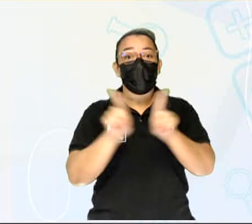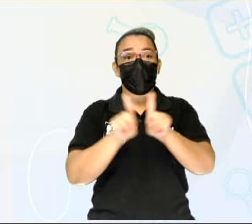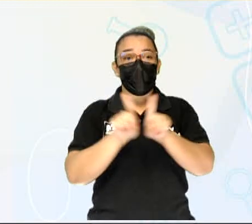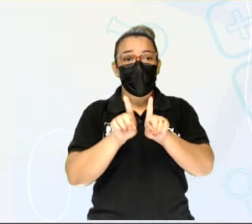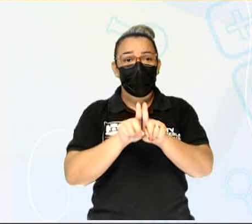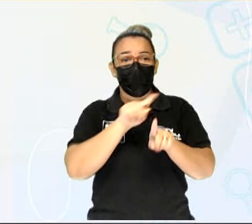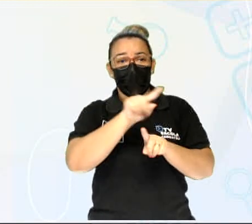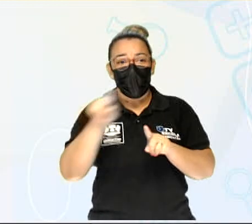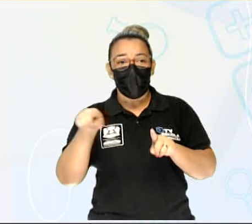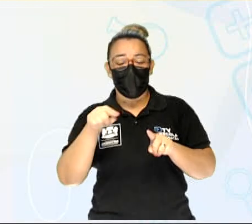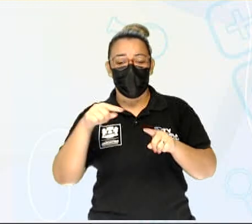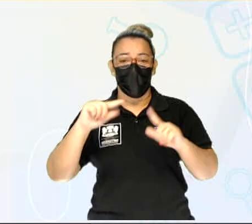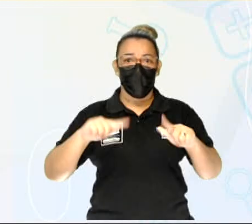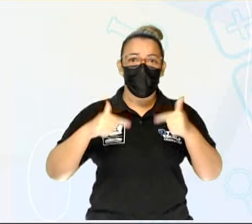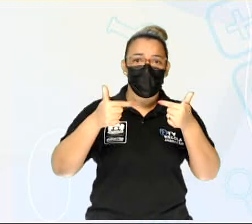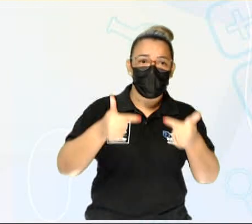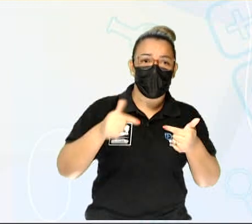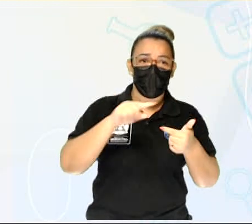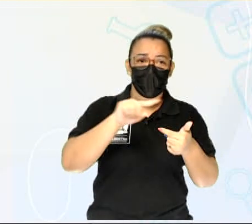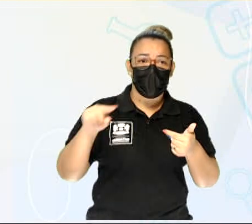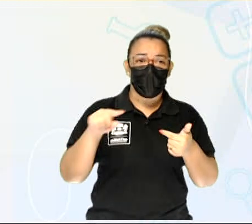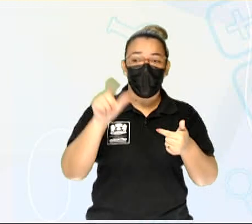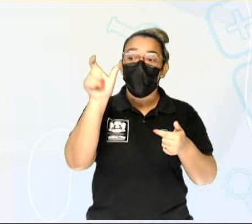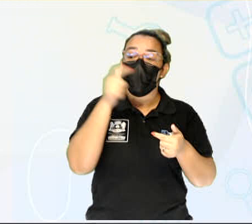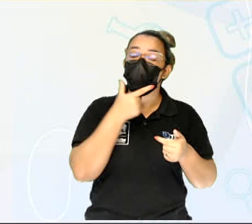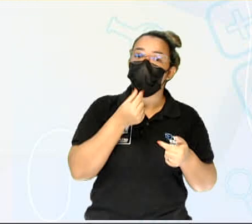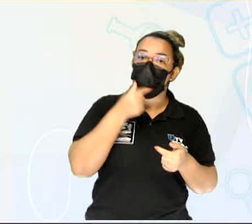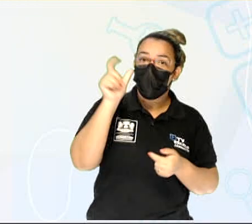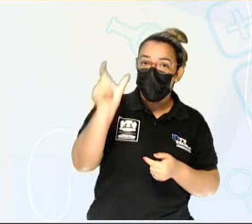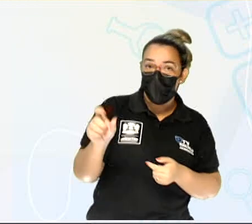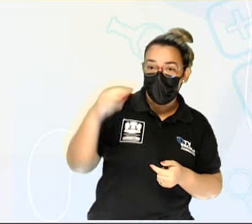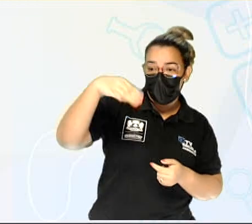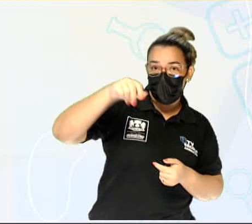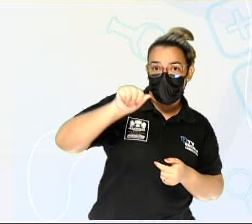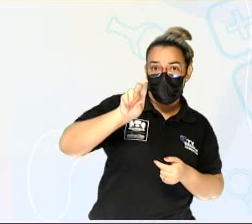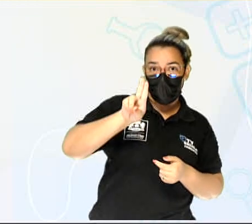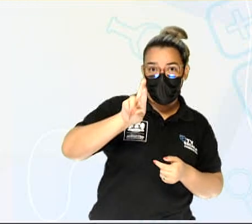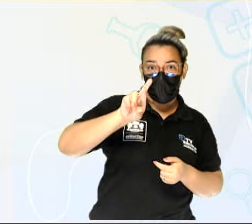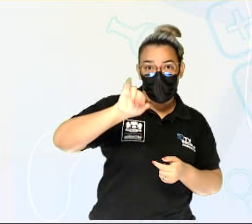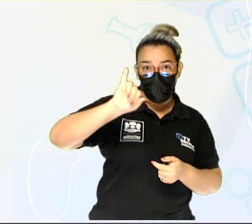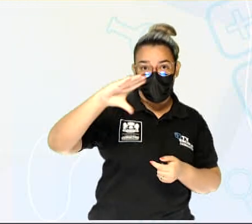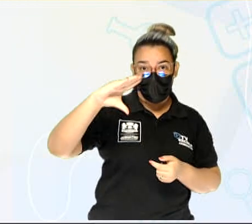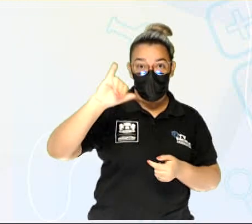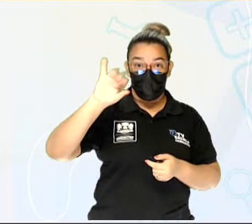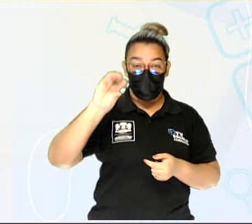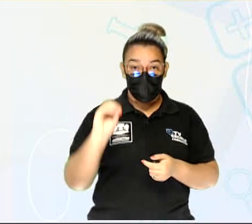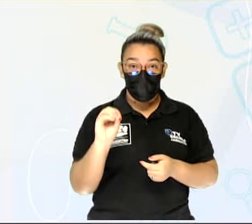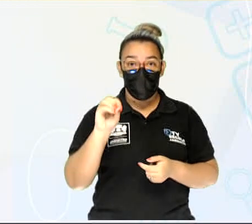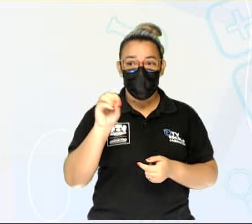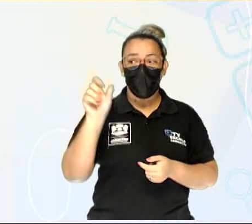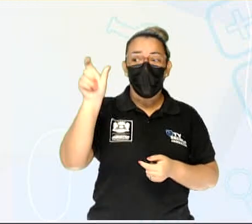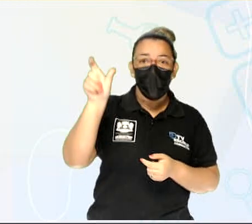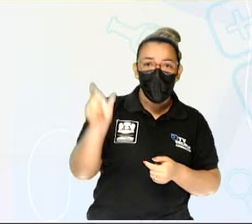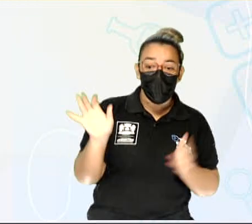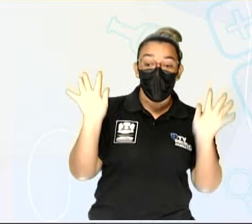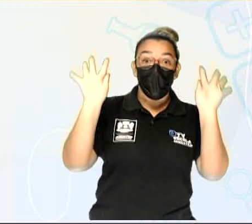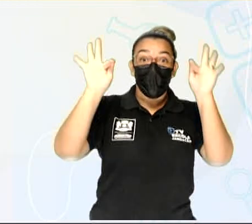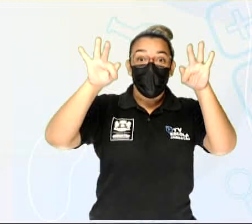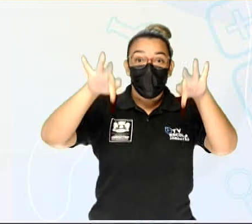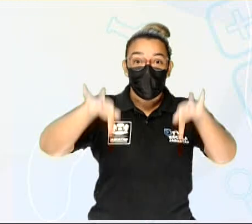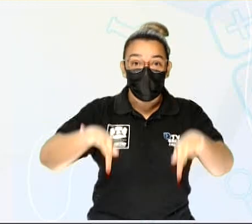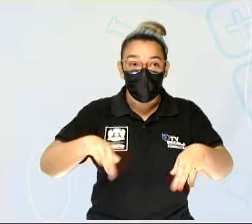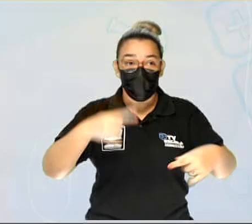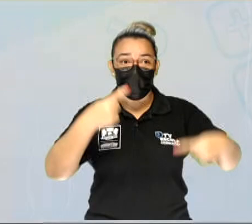holandês tivemos a gestão de Maurício de Nassau e no fim da gestão de Maurício de Nassau, houve